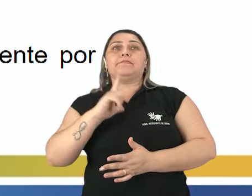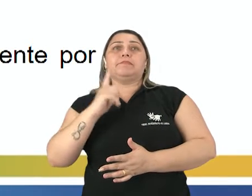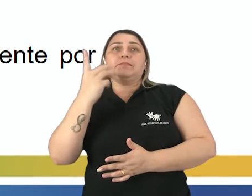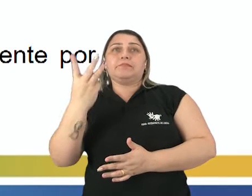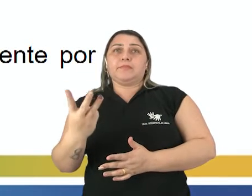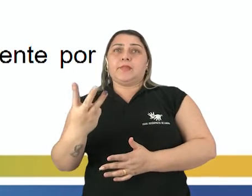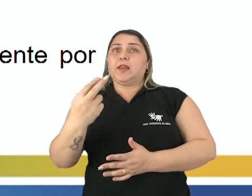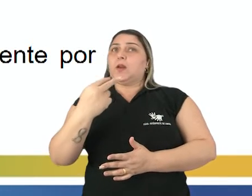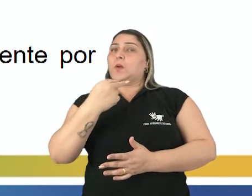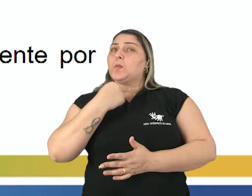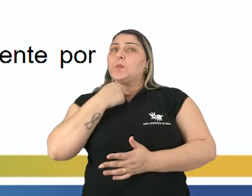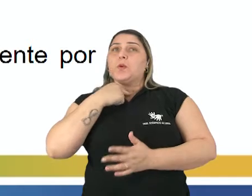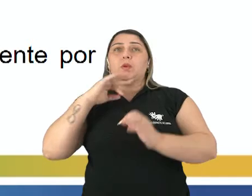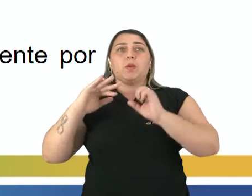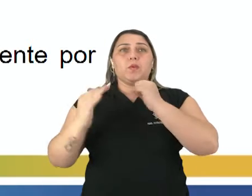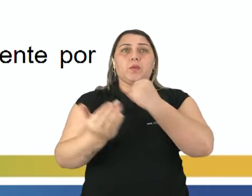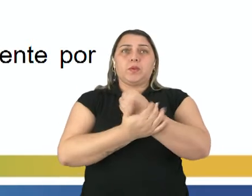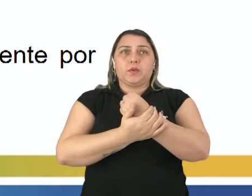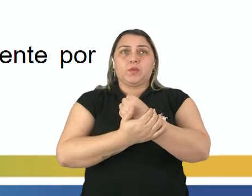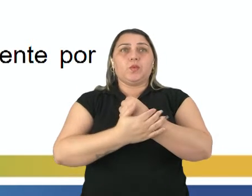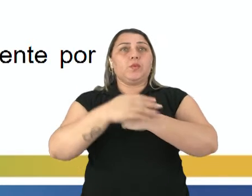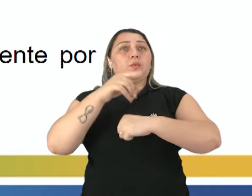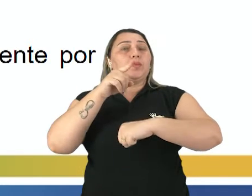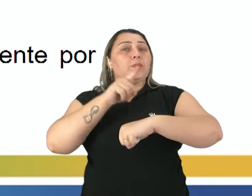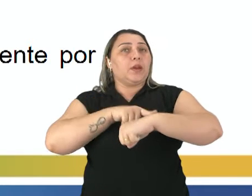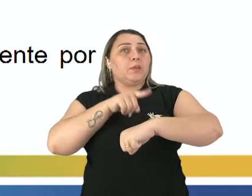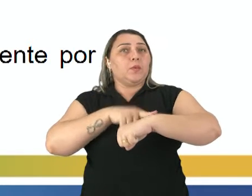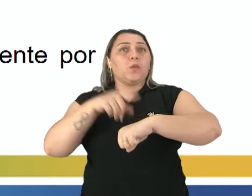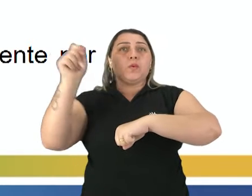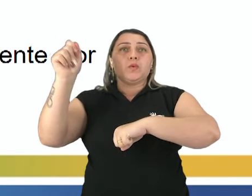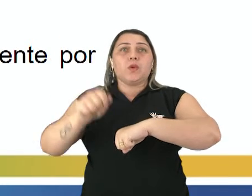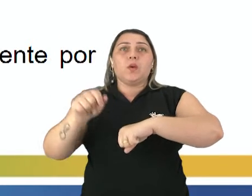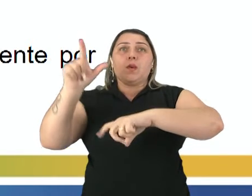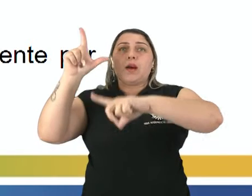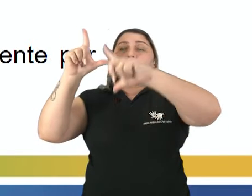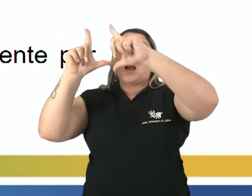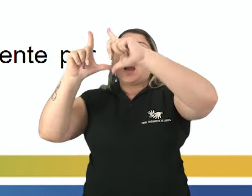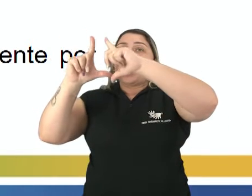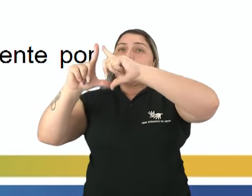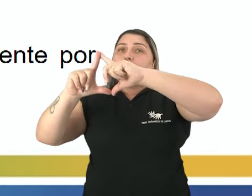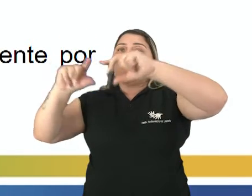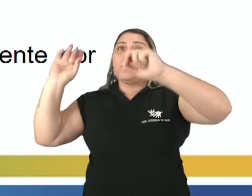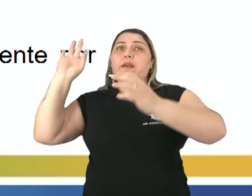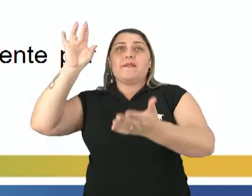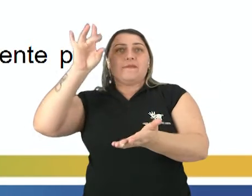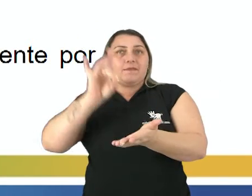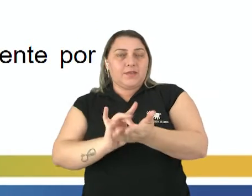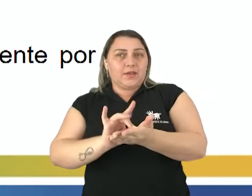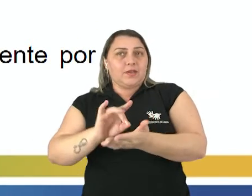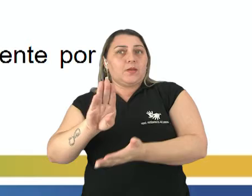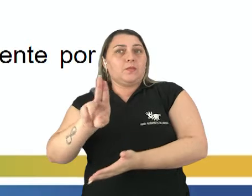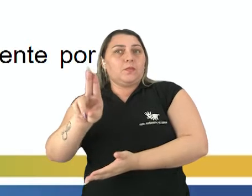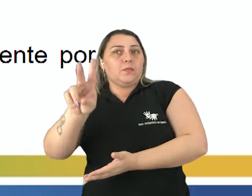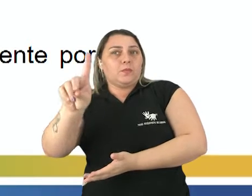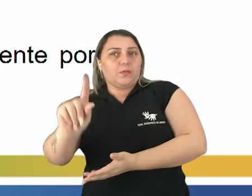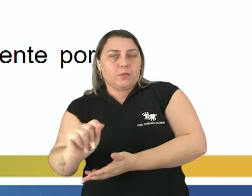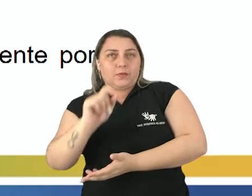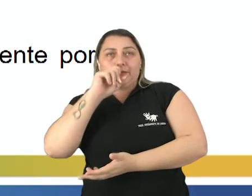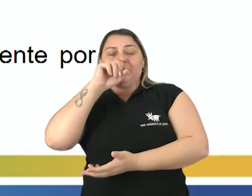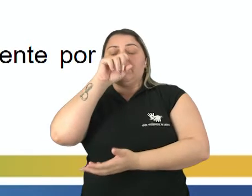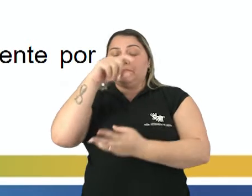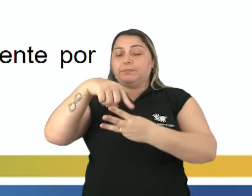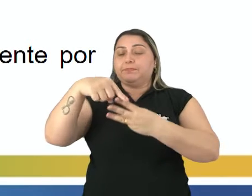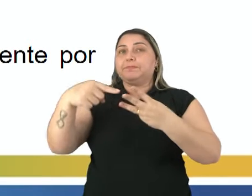não podem ser escondidas por muito tempo: o sol, a lua e a verdade. Buda, que 3